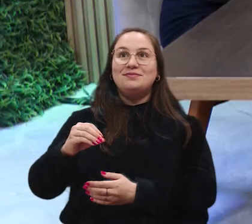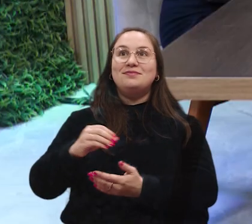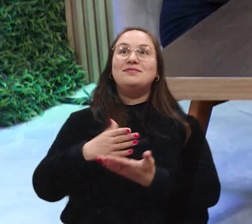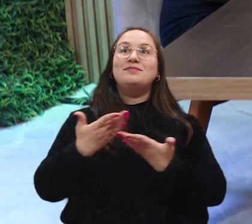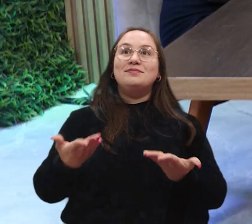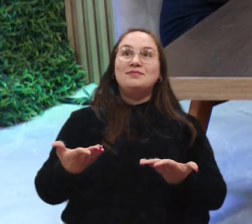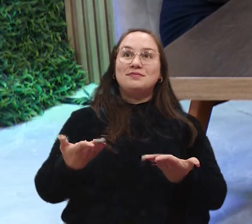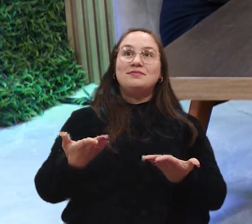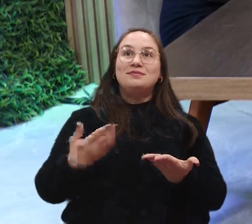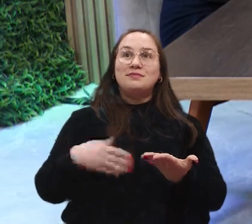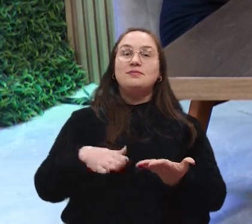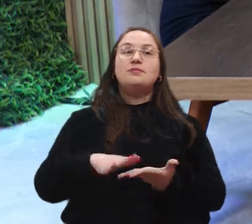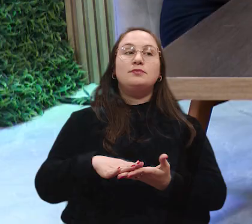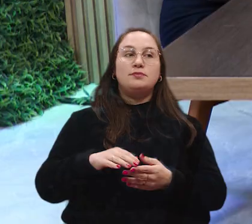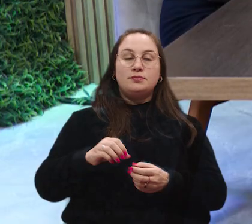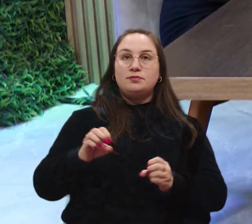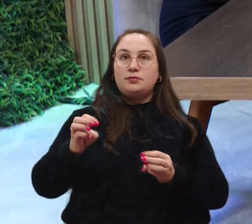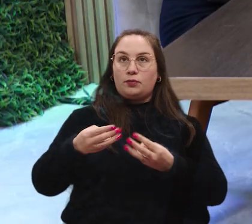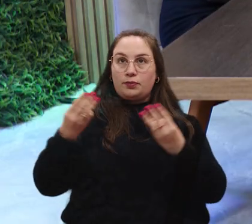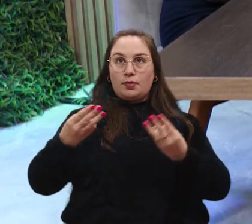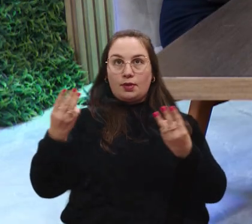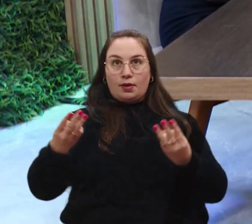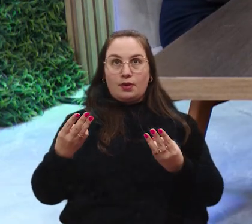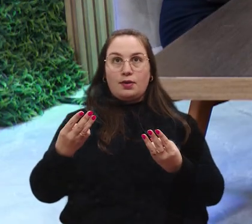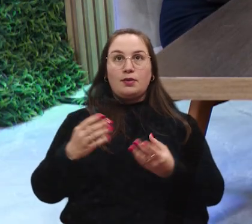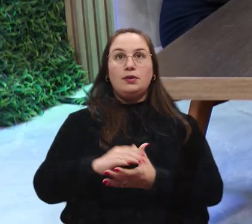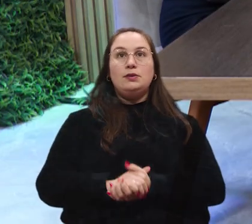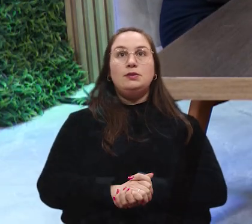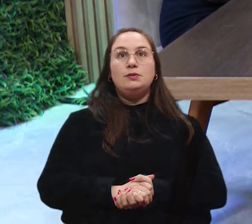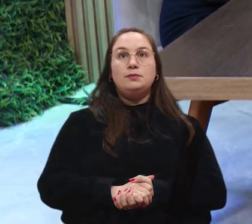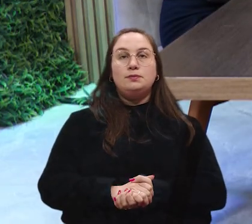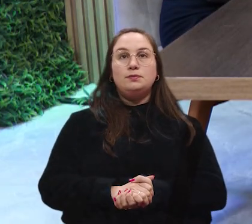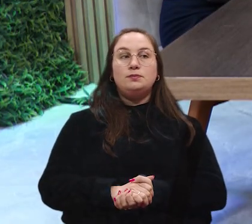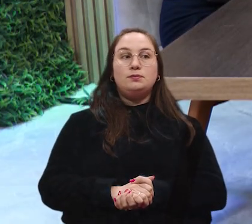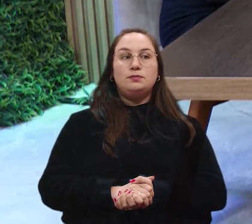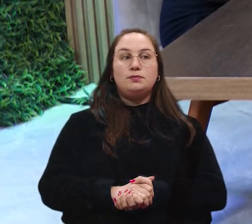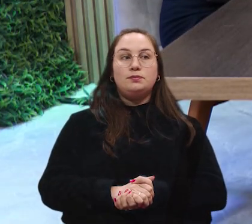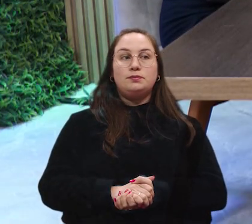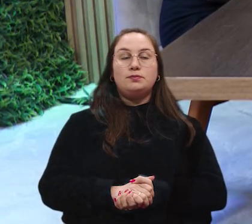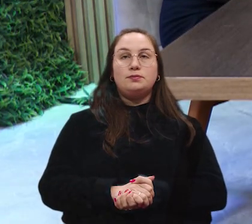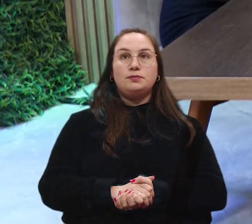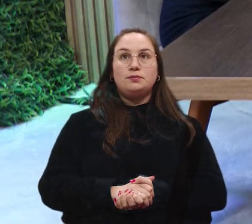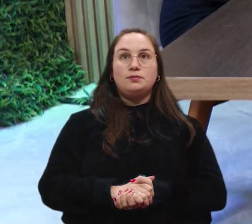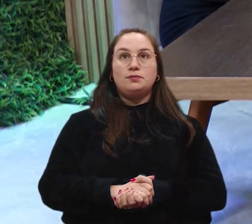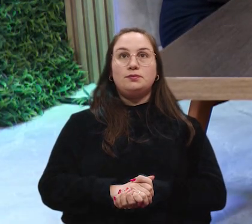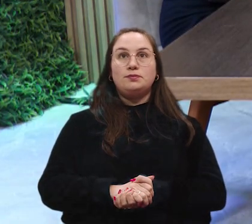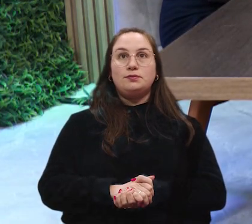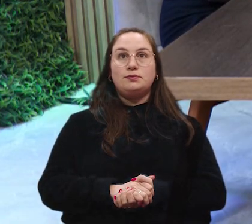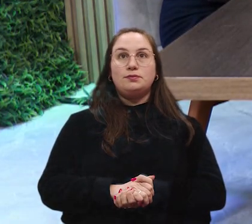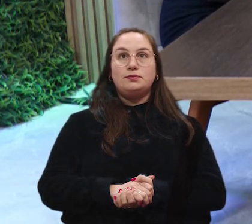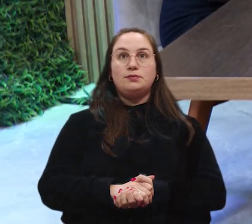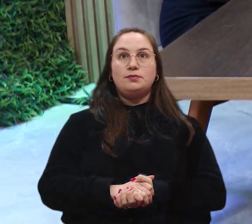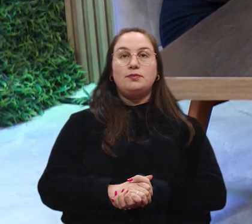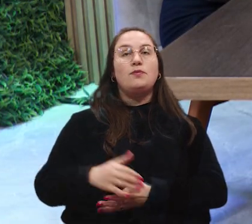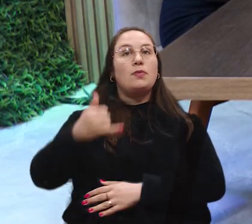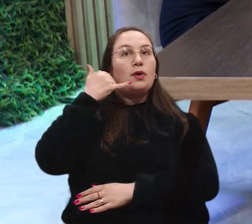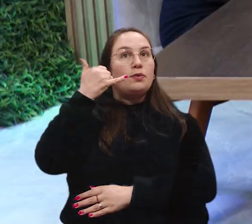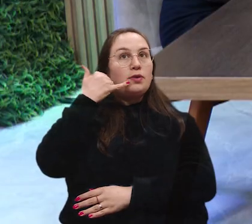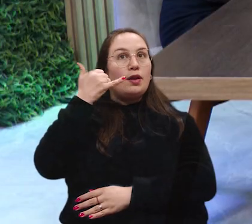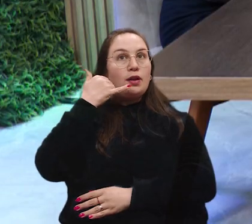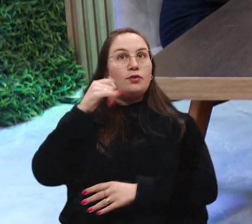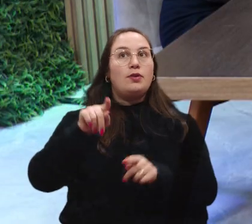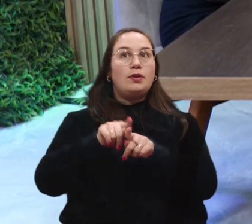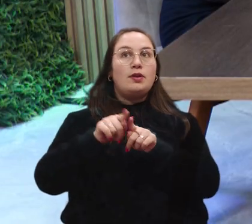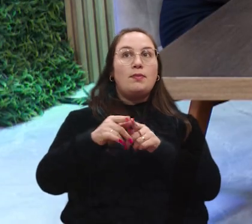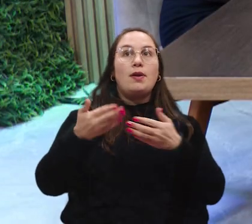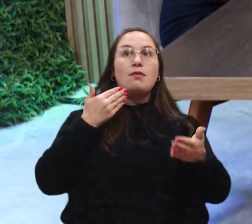memória, proconcaxias.com.br. Olha aí, ó, proconcaxias.com.br. Já vai acessar. E o telefone 151 para